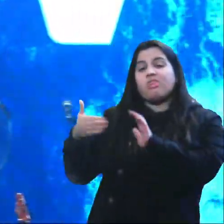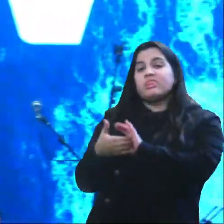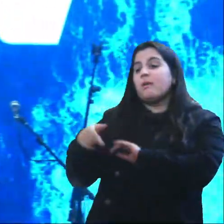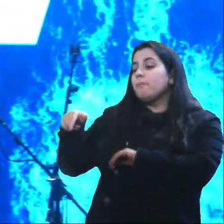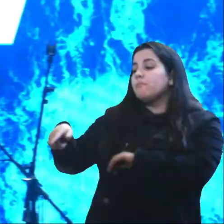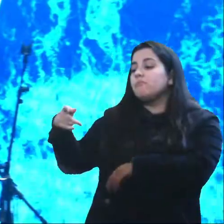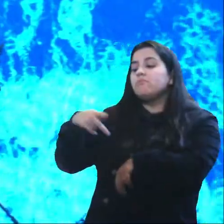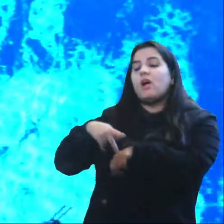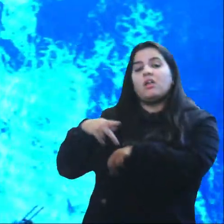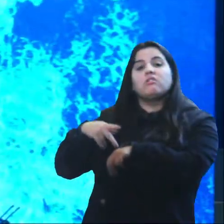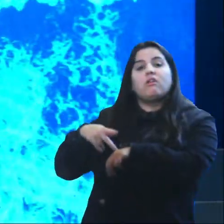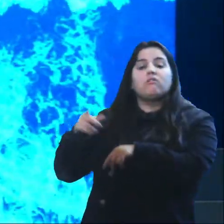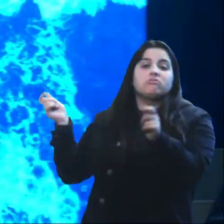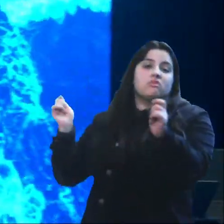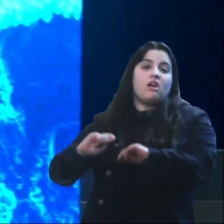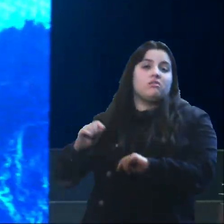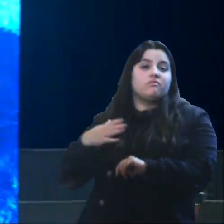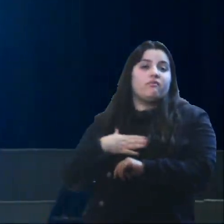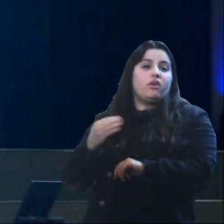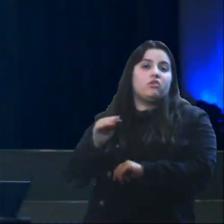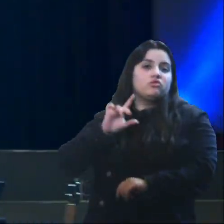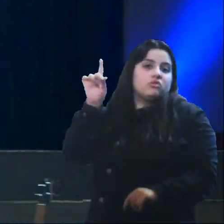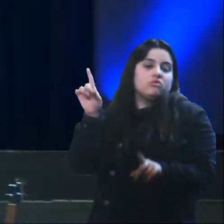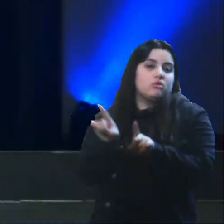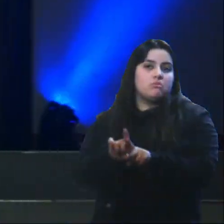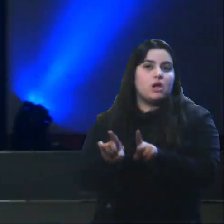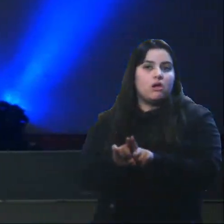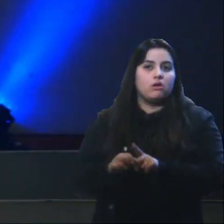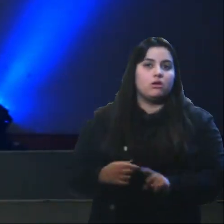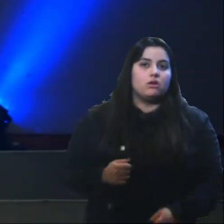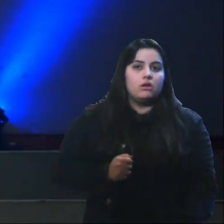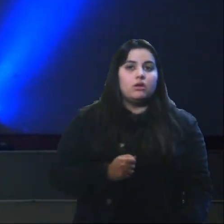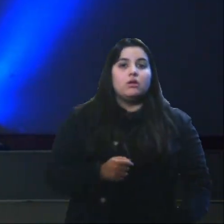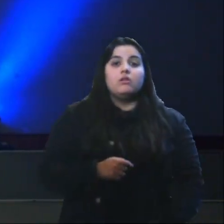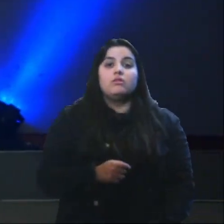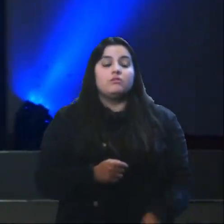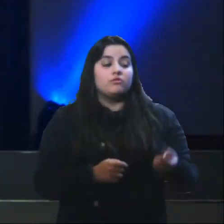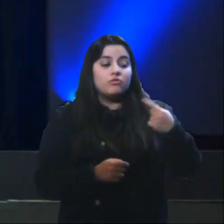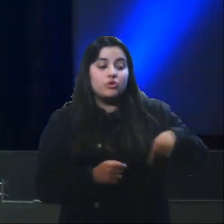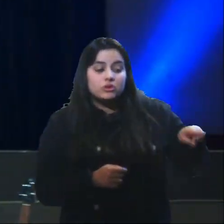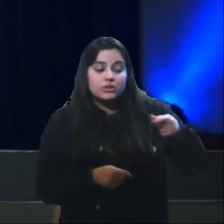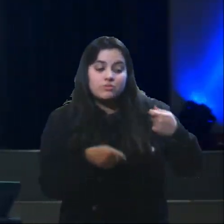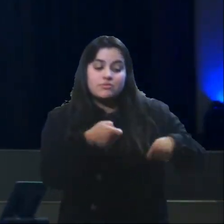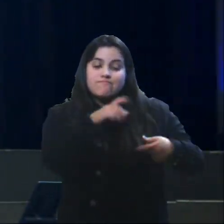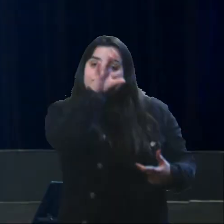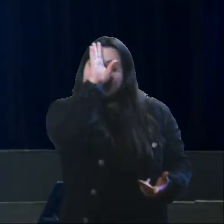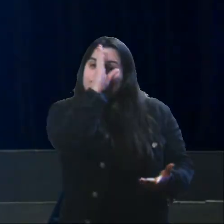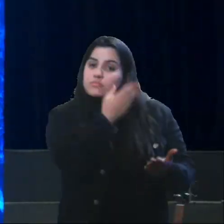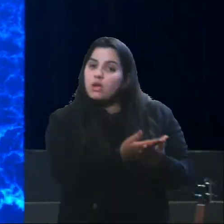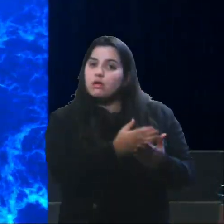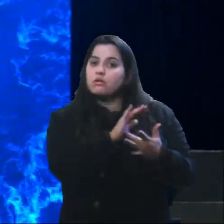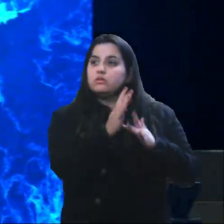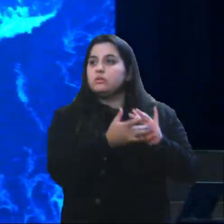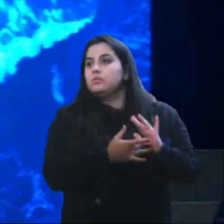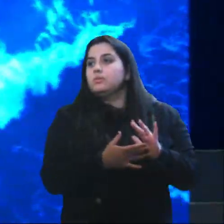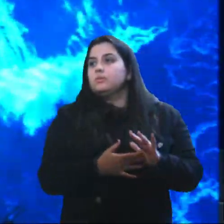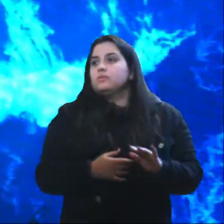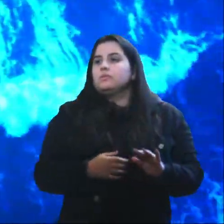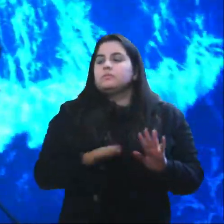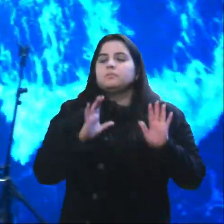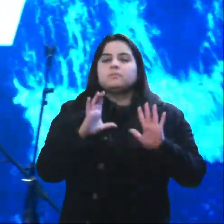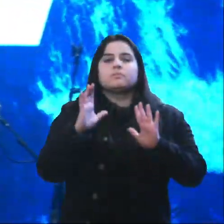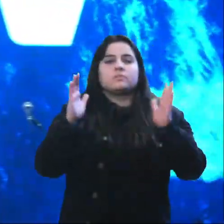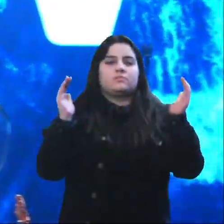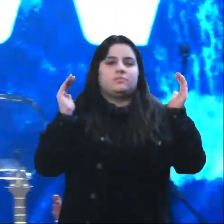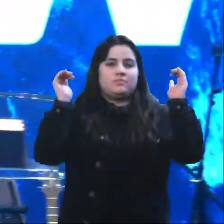se arrepender dos seus pecados e crer naquele que vai vir depois de mim. E aqui, vale um